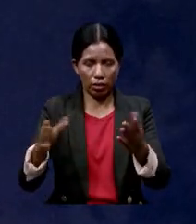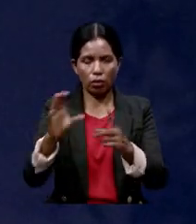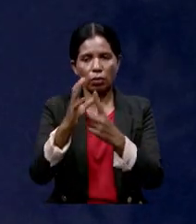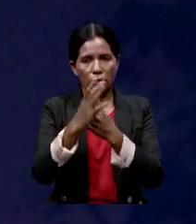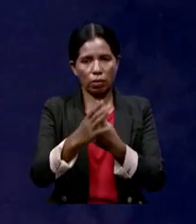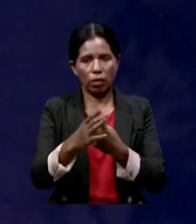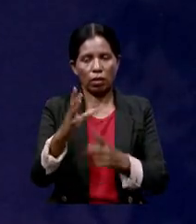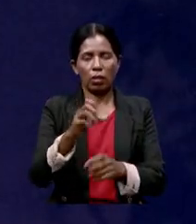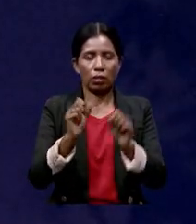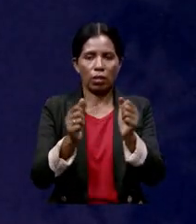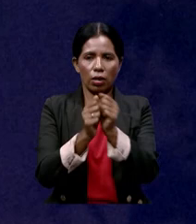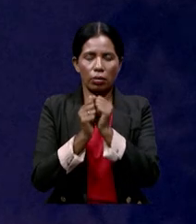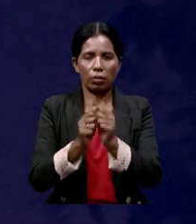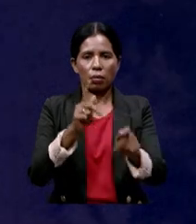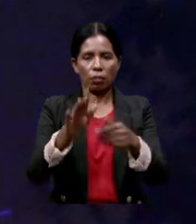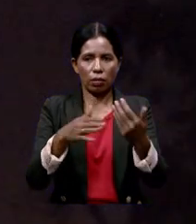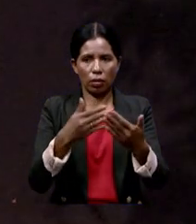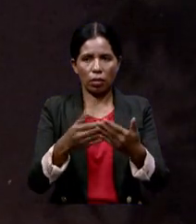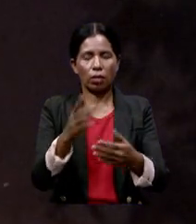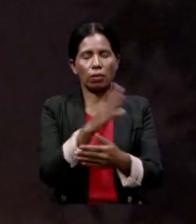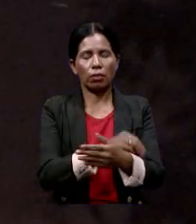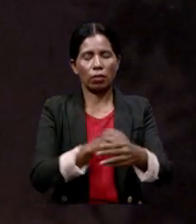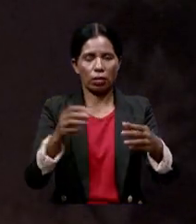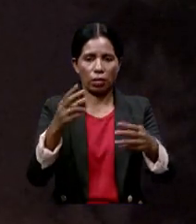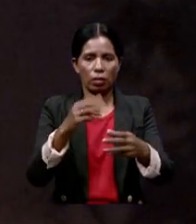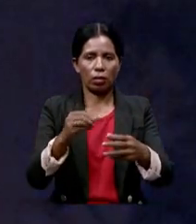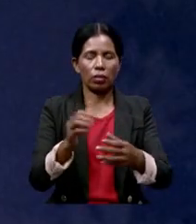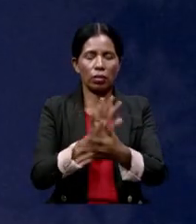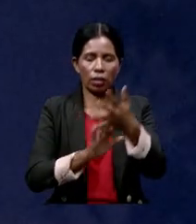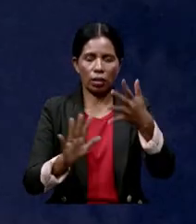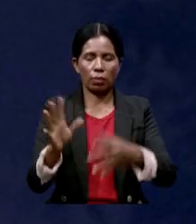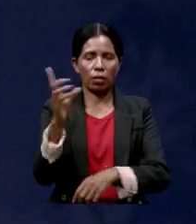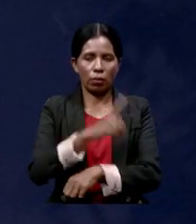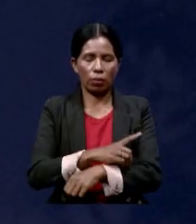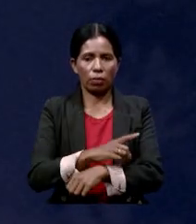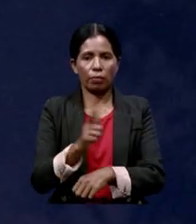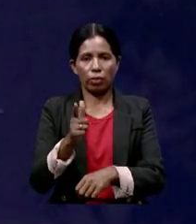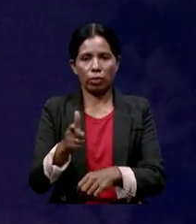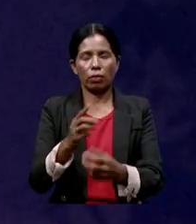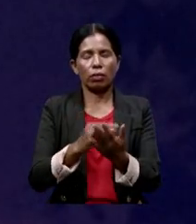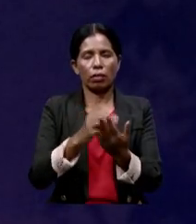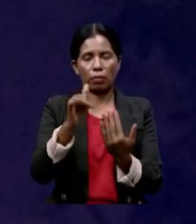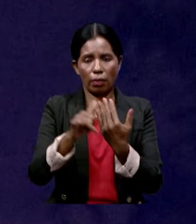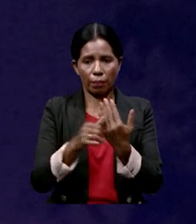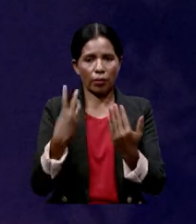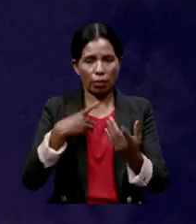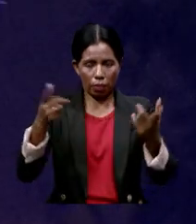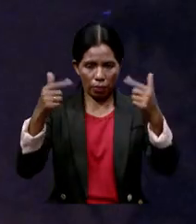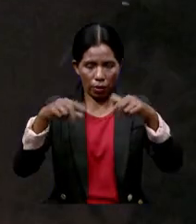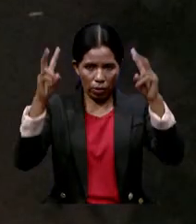hodi, hamoto ko komunari sirat festeza, itene lorong botne. Ami mai ho tema